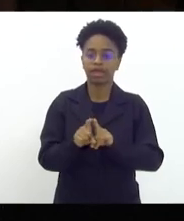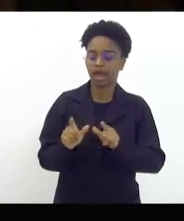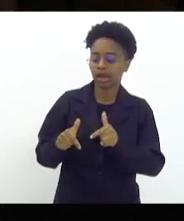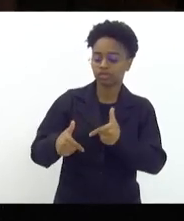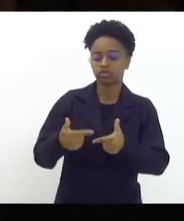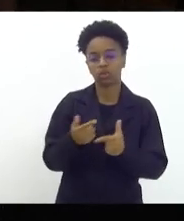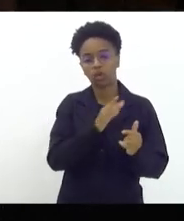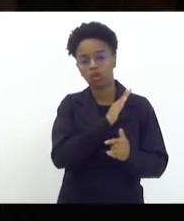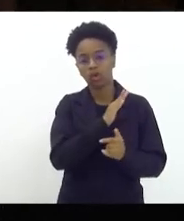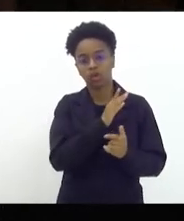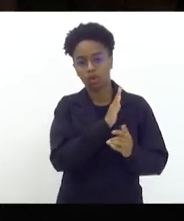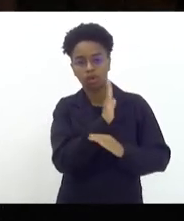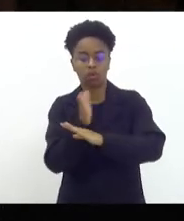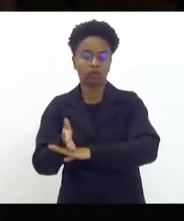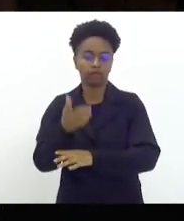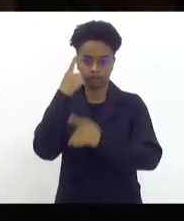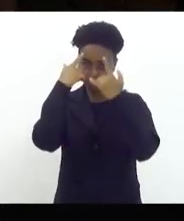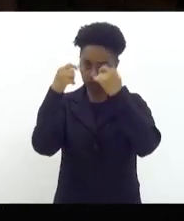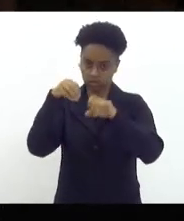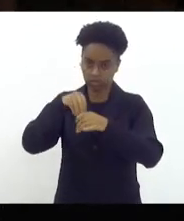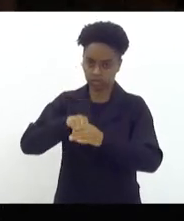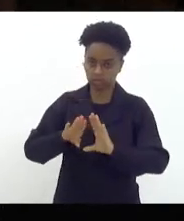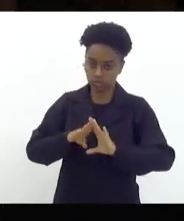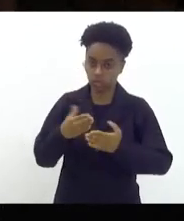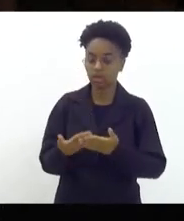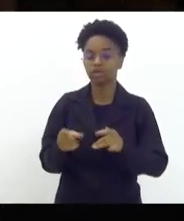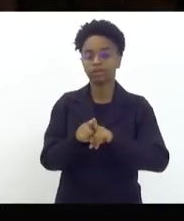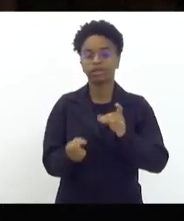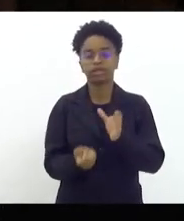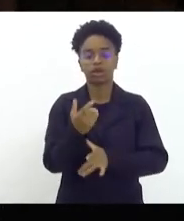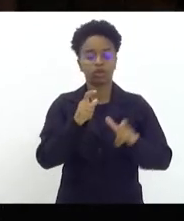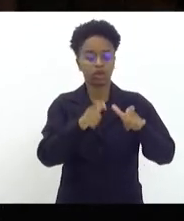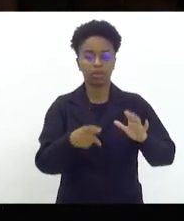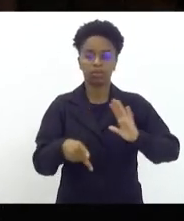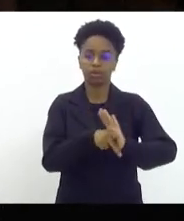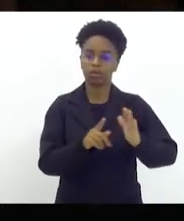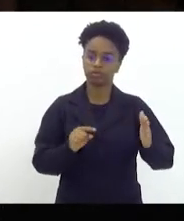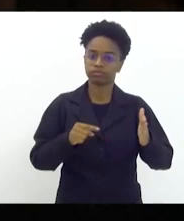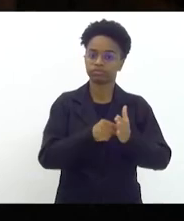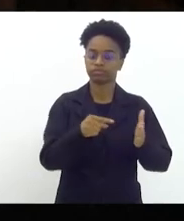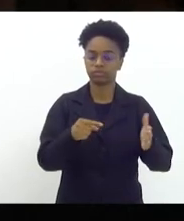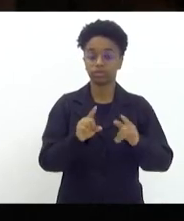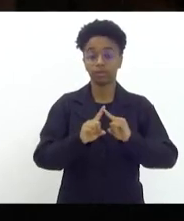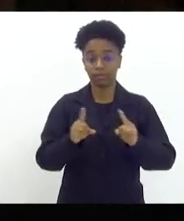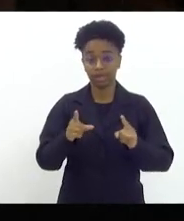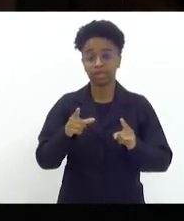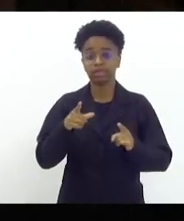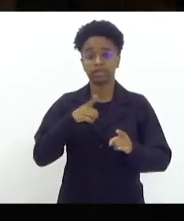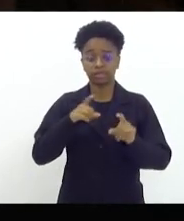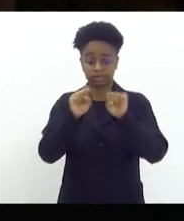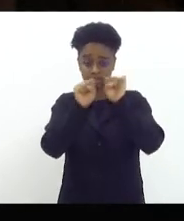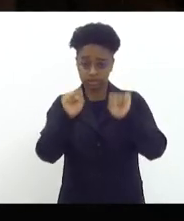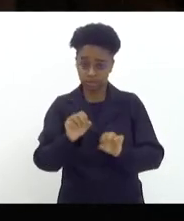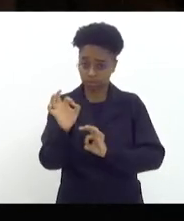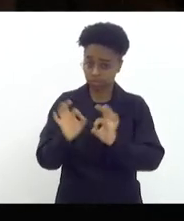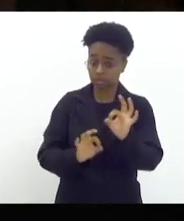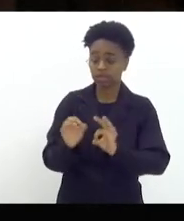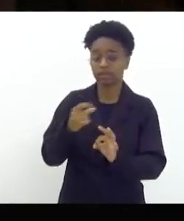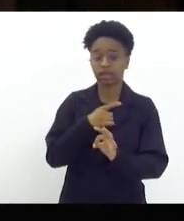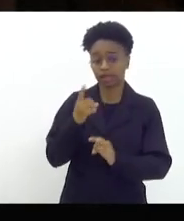incluindo a criação de canais de denúncia Então esse sistema criado tem inteligência e Visa